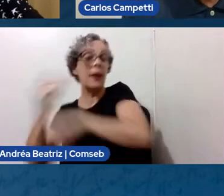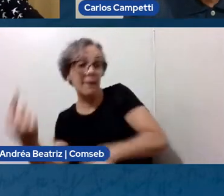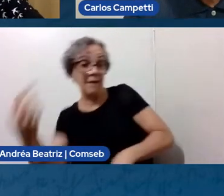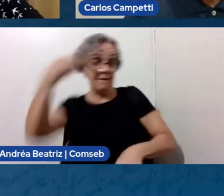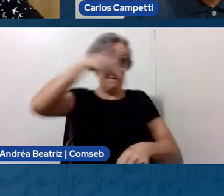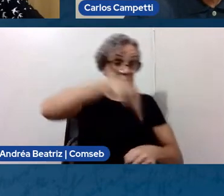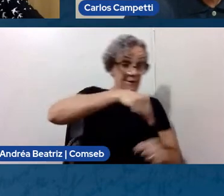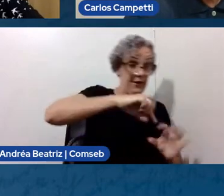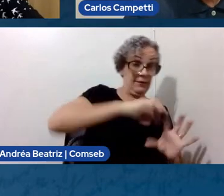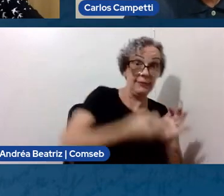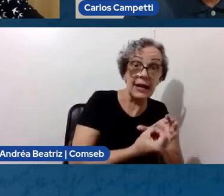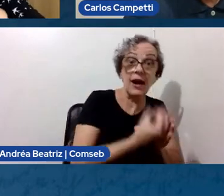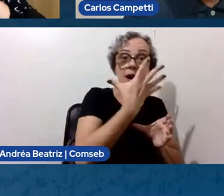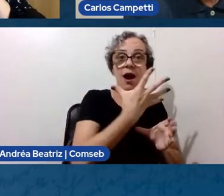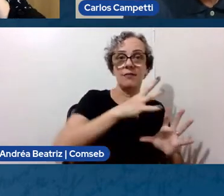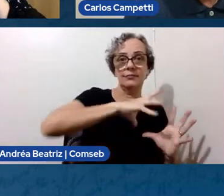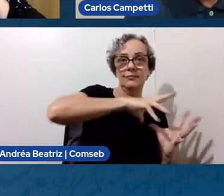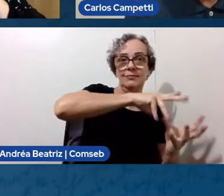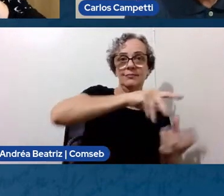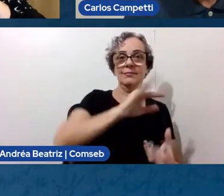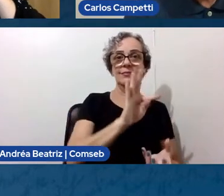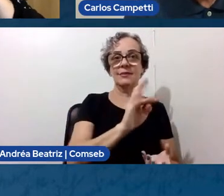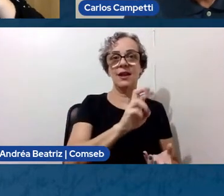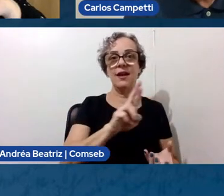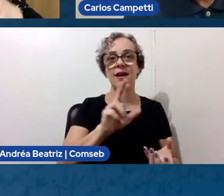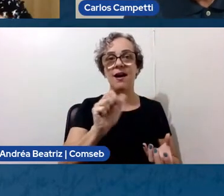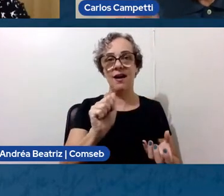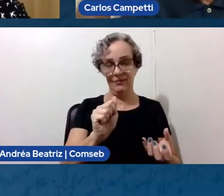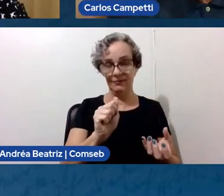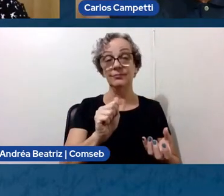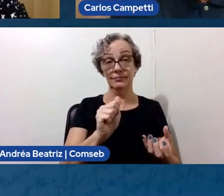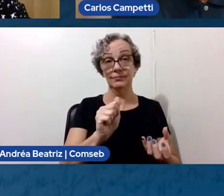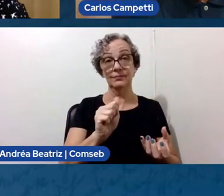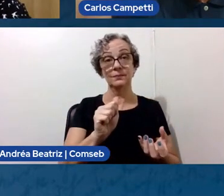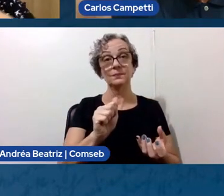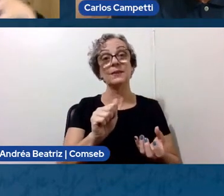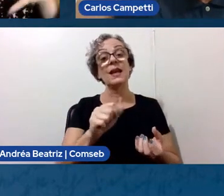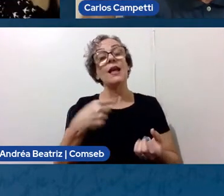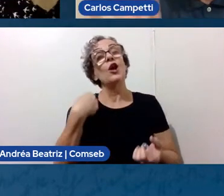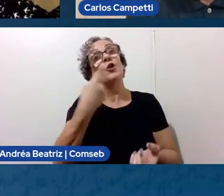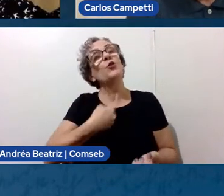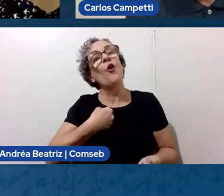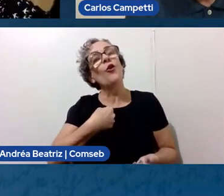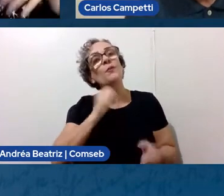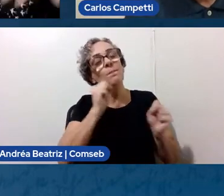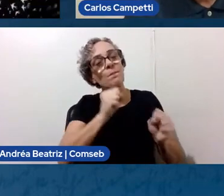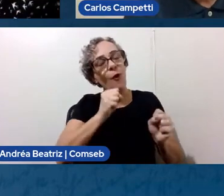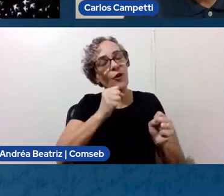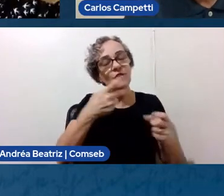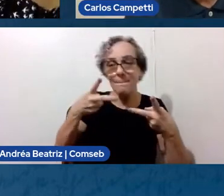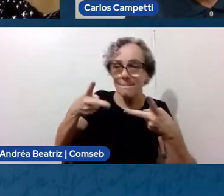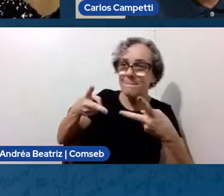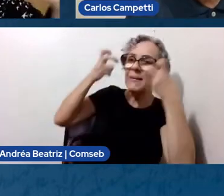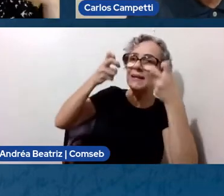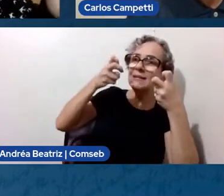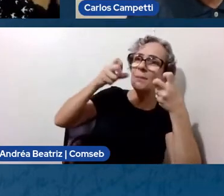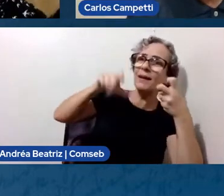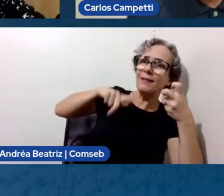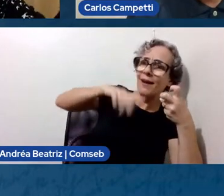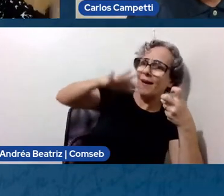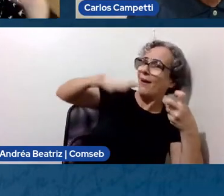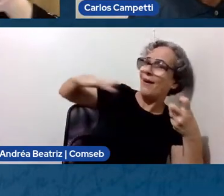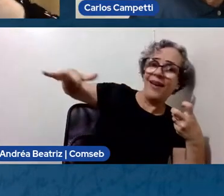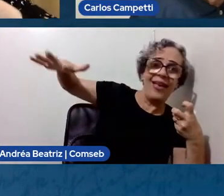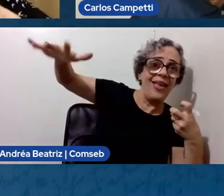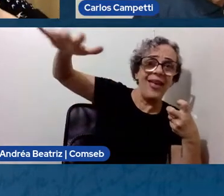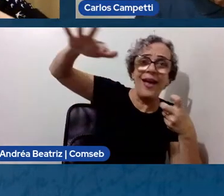globo. Então é muito interessante porque a gente sai um pouco aqui do planeta Terra e a gente consegue perceber a imensidão que é esse